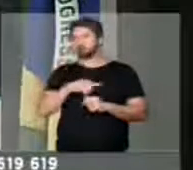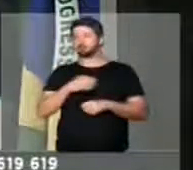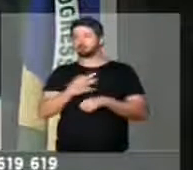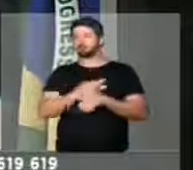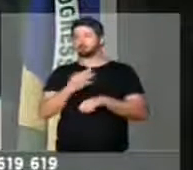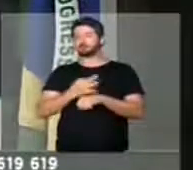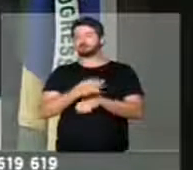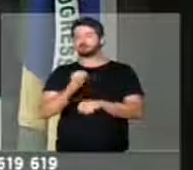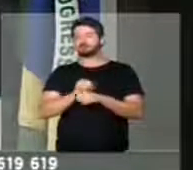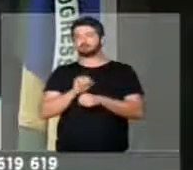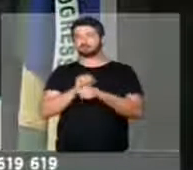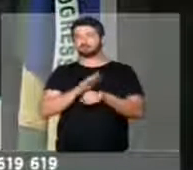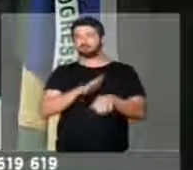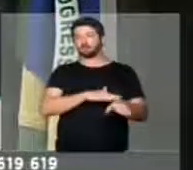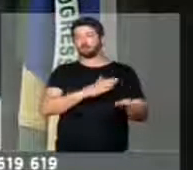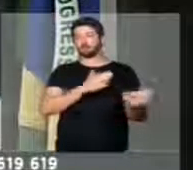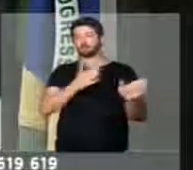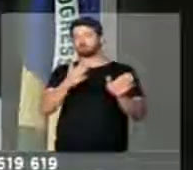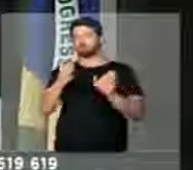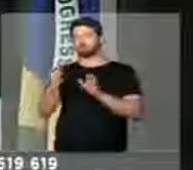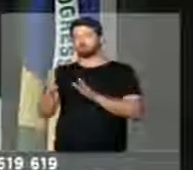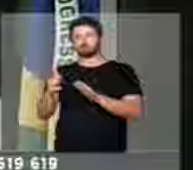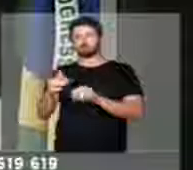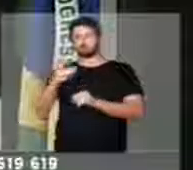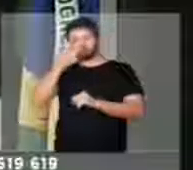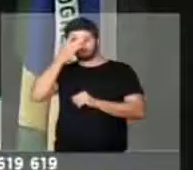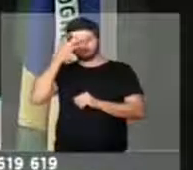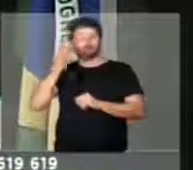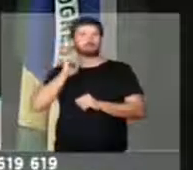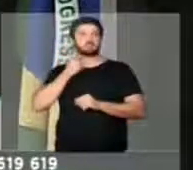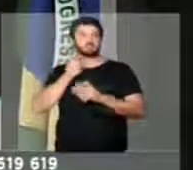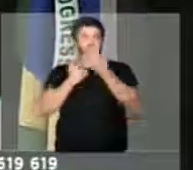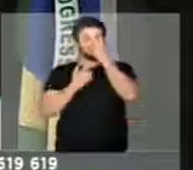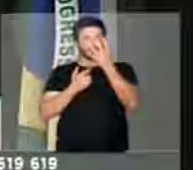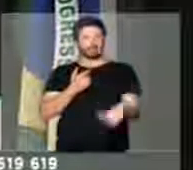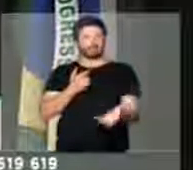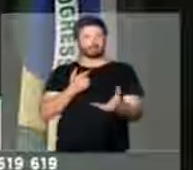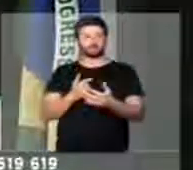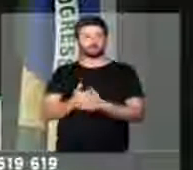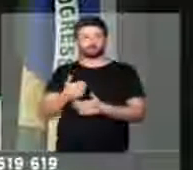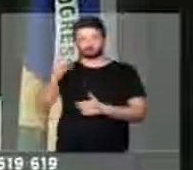esperar tanto tempo para que este canalha seja desmascarado. Muito obrigado.